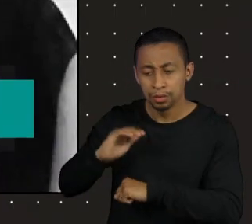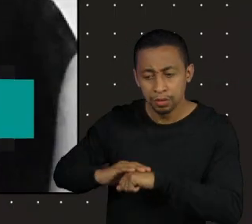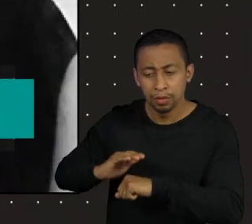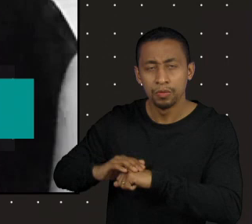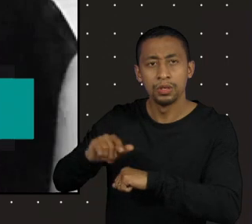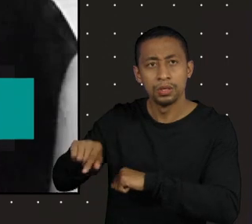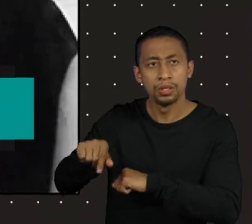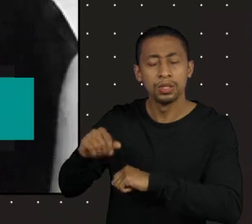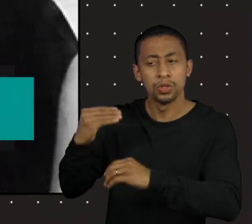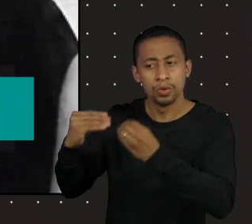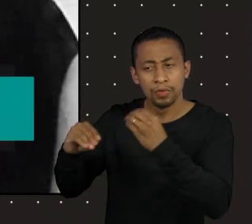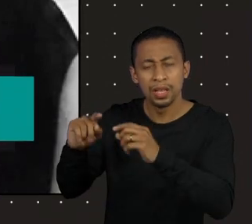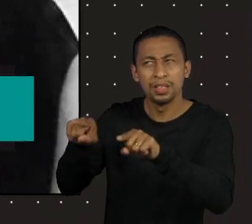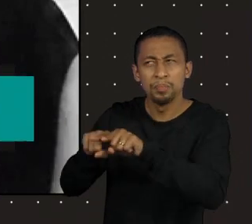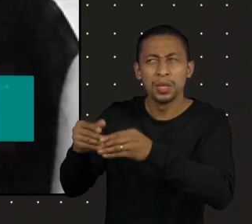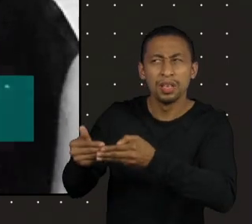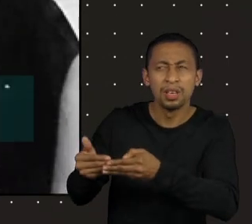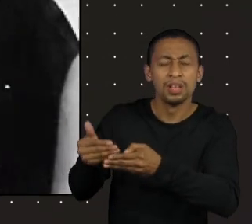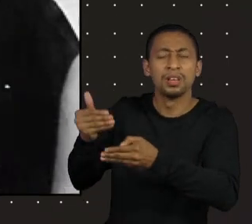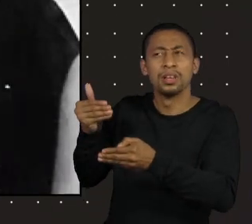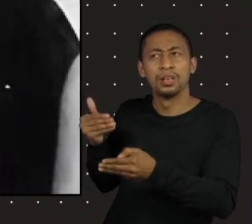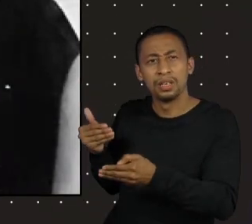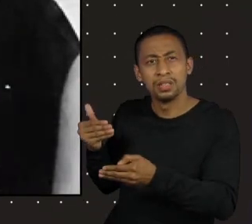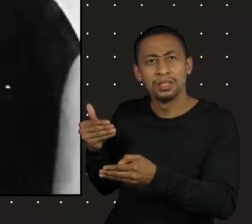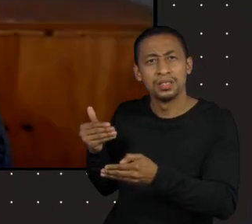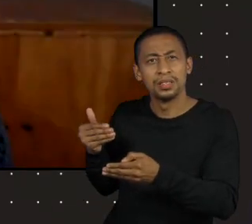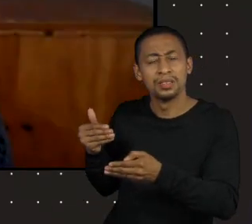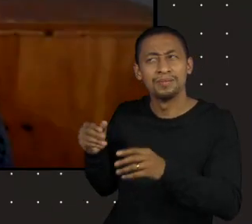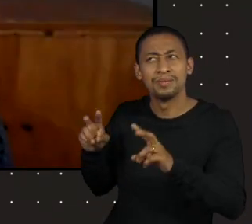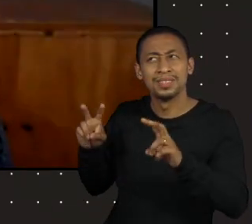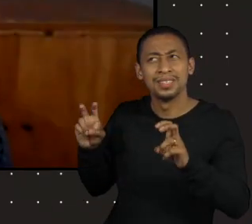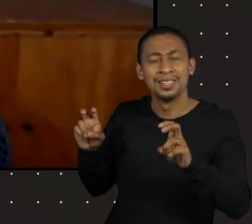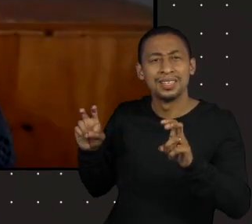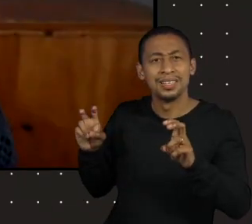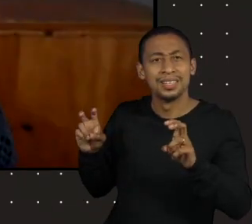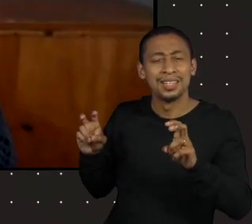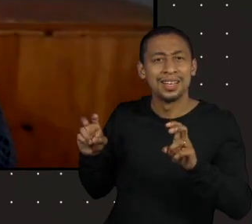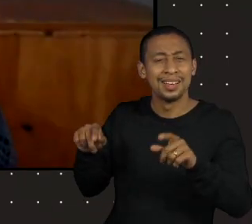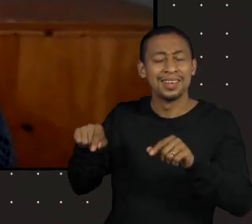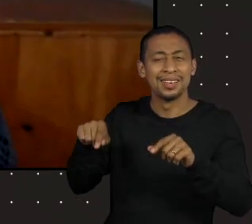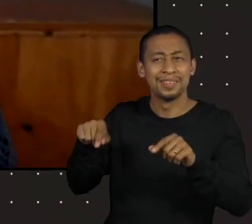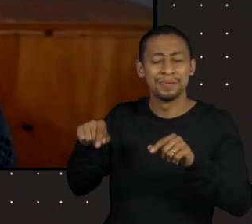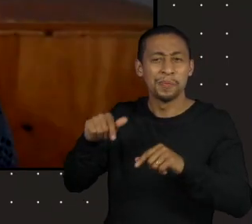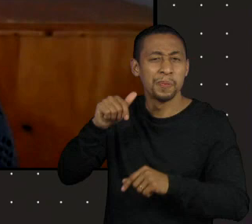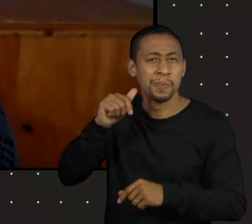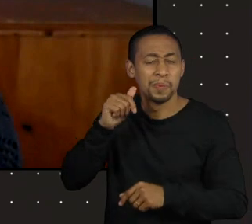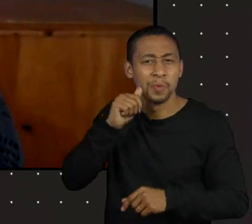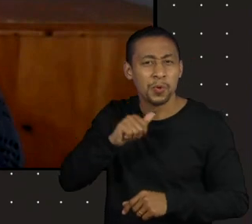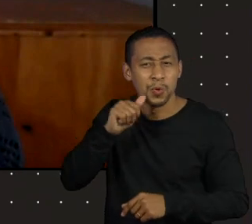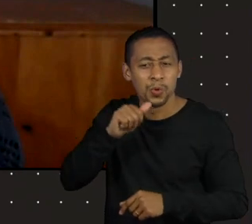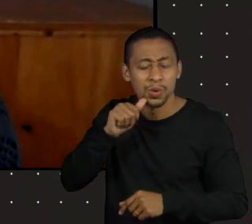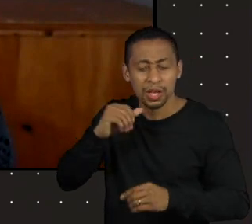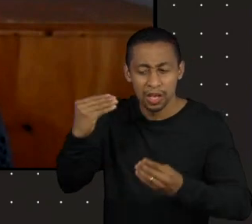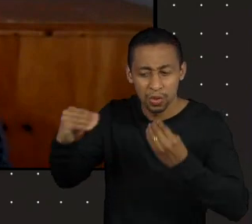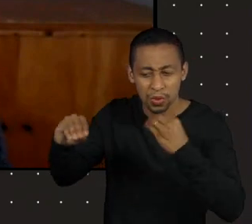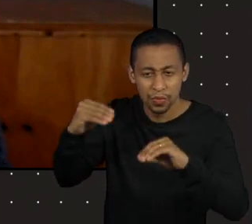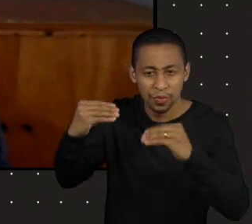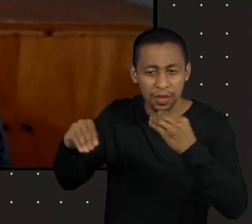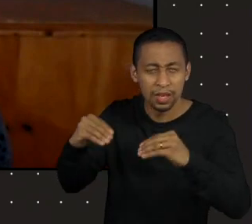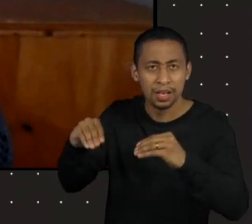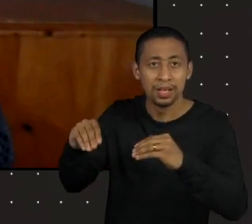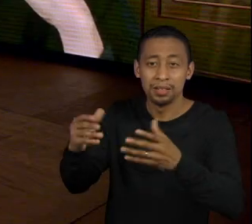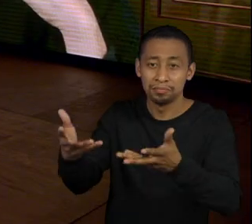Malhação, e eu acho que eu fiz um antes, que era um episódio daquela série Mulher, que era com a Patrícia Pilar, Eva Vilma, uma